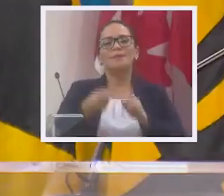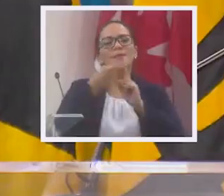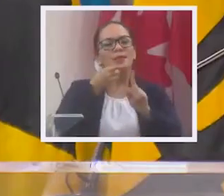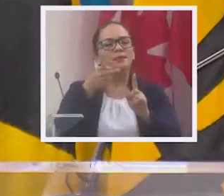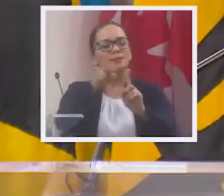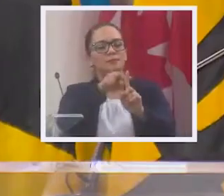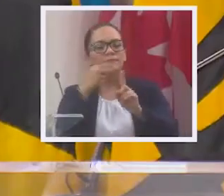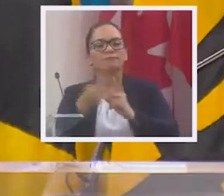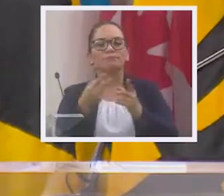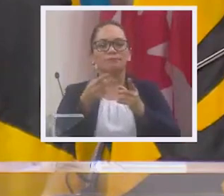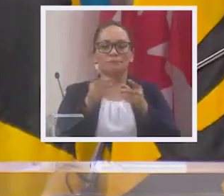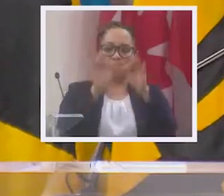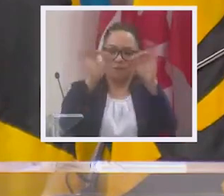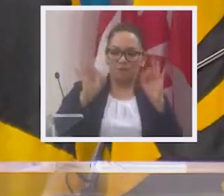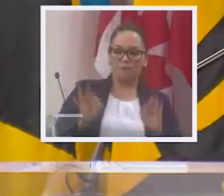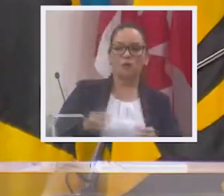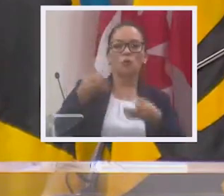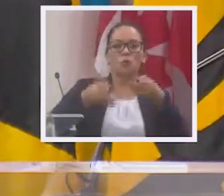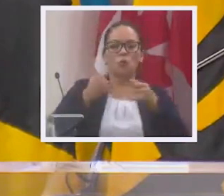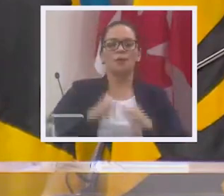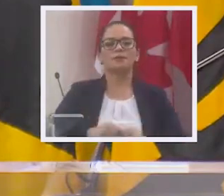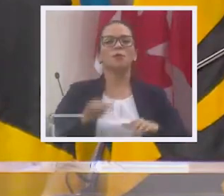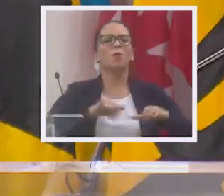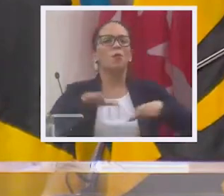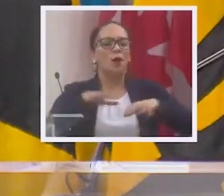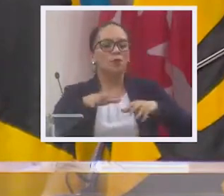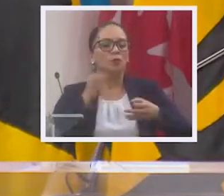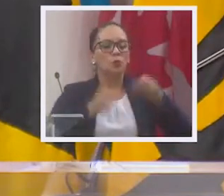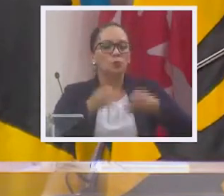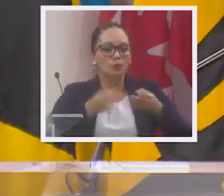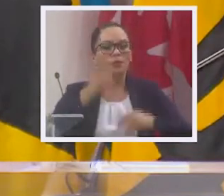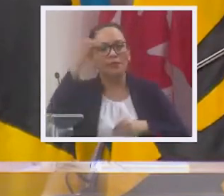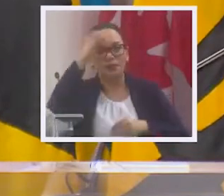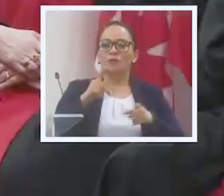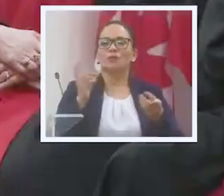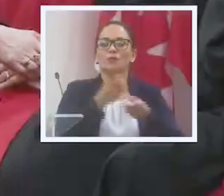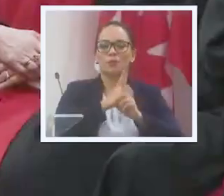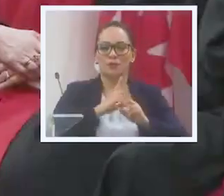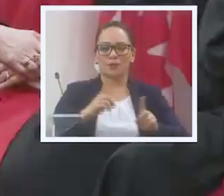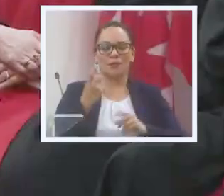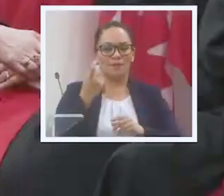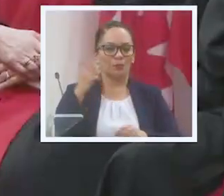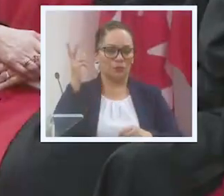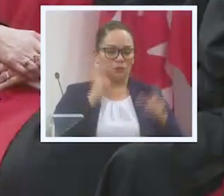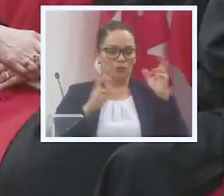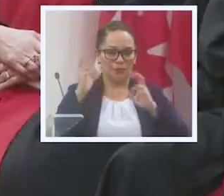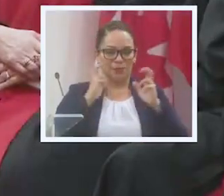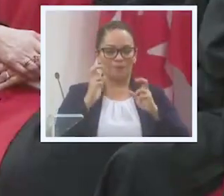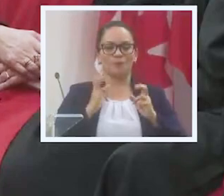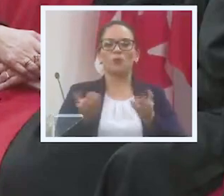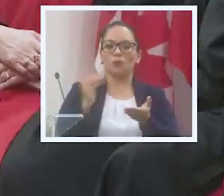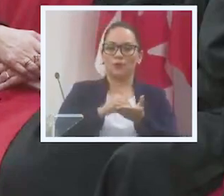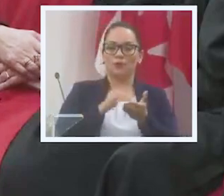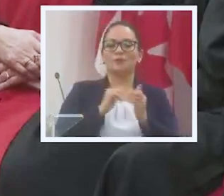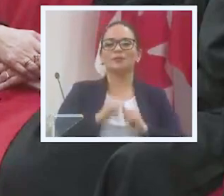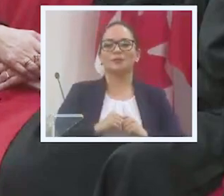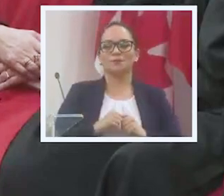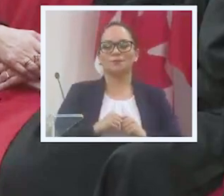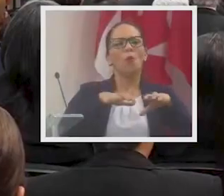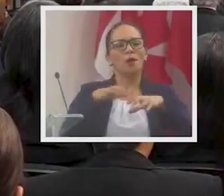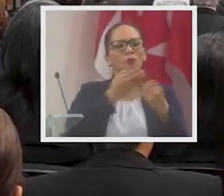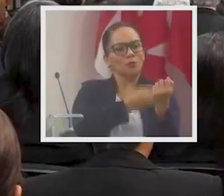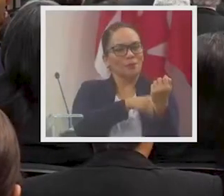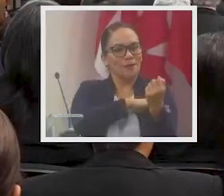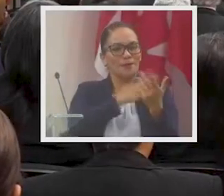Justiça representado pela ministra Presidente Maria Teresa de Assis Moura que falou sobre o papel da juízas e dos